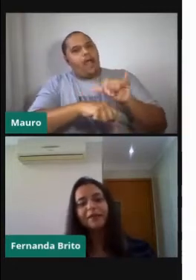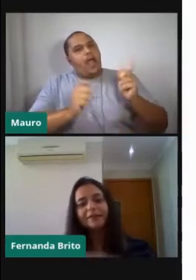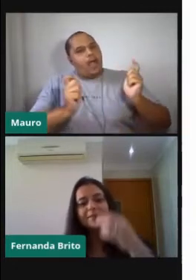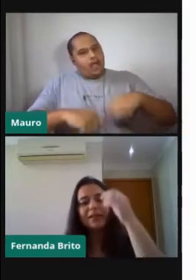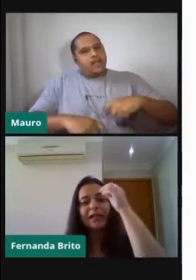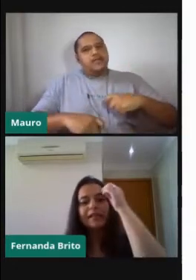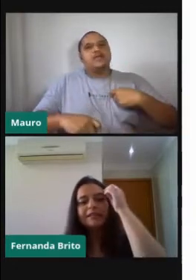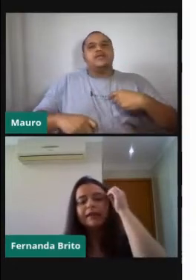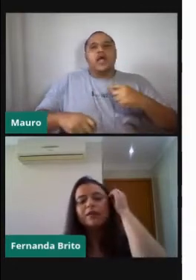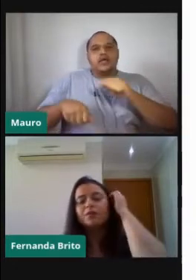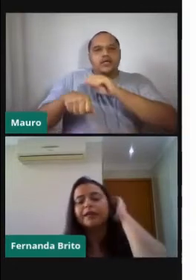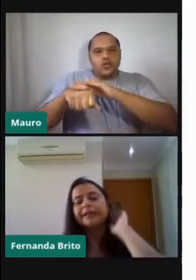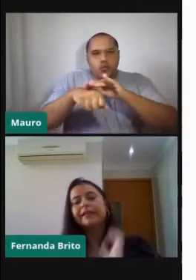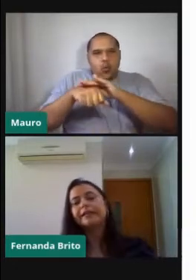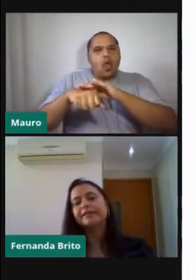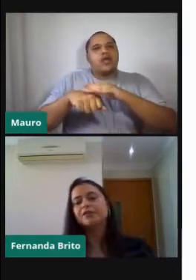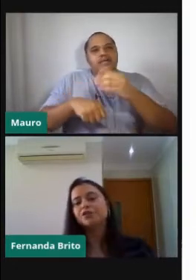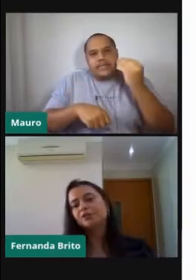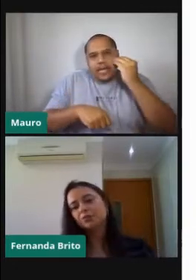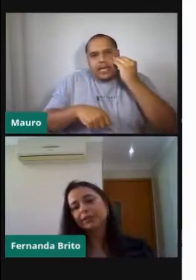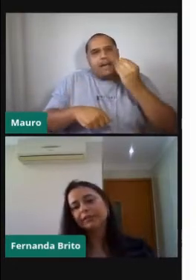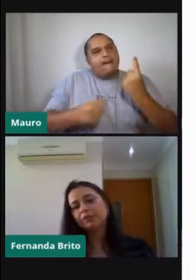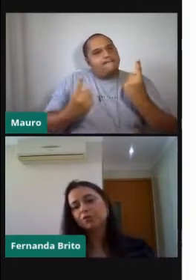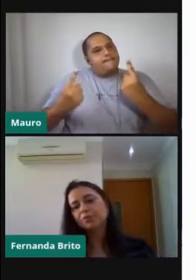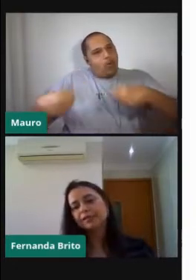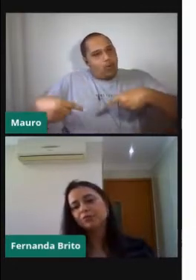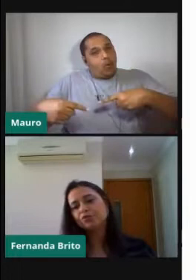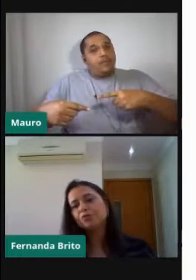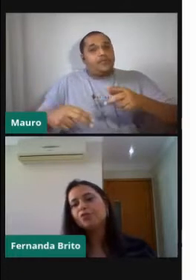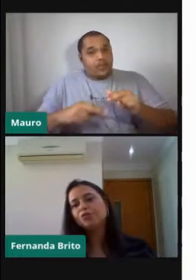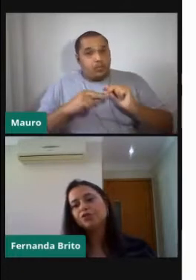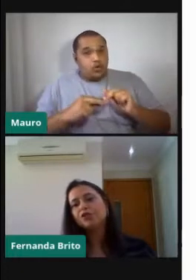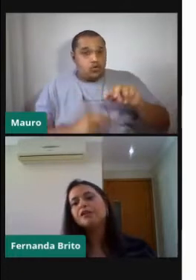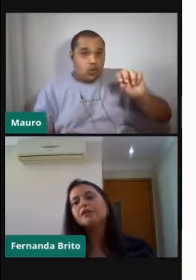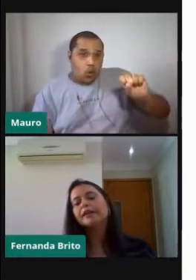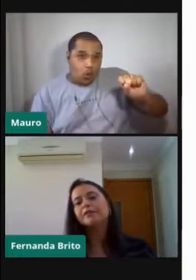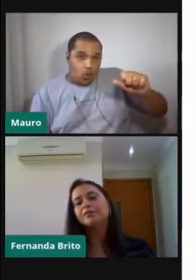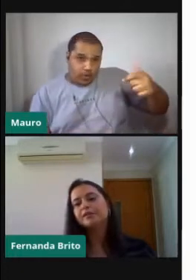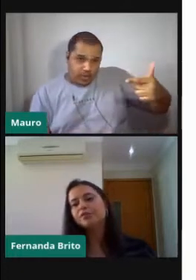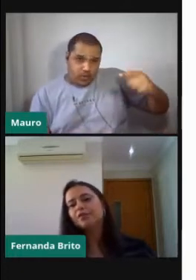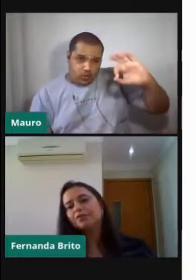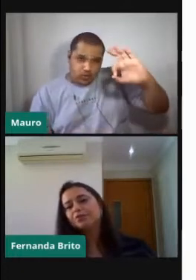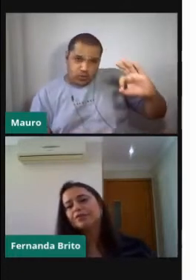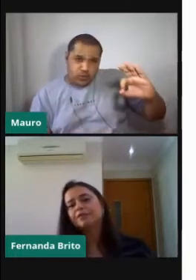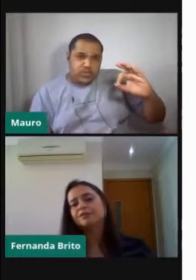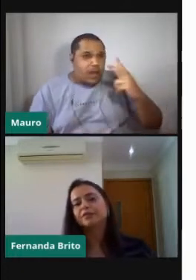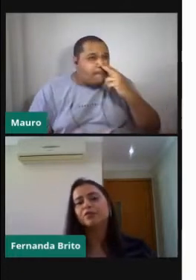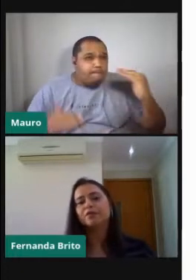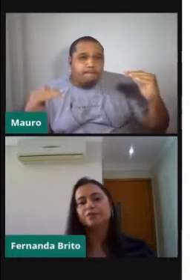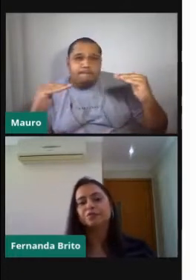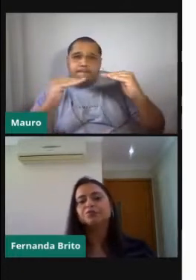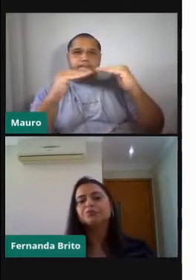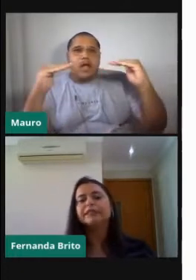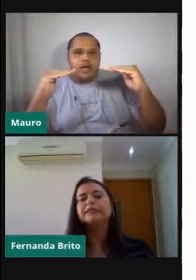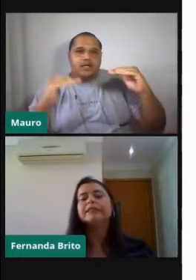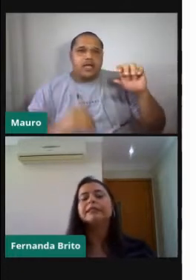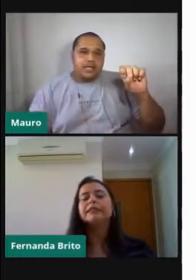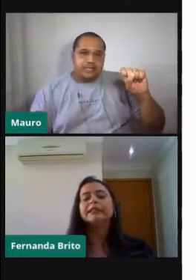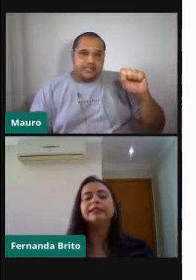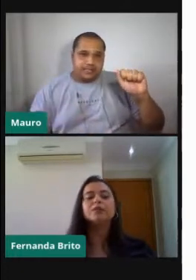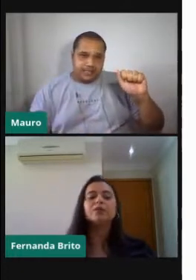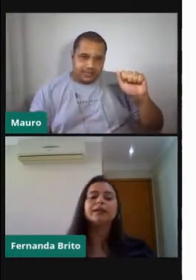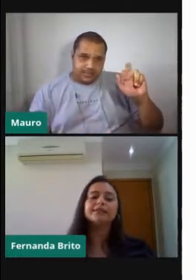essa doença. Então, existe 82% de homologia entre o SARS-CoV-2 e o SARS-CoV-1,